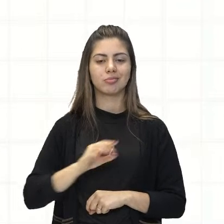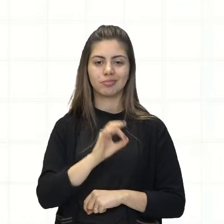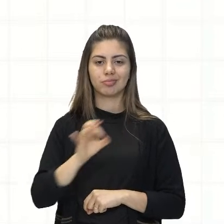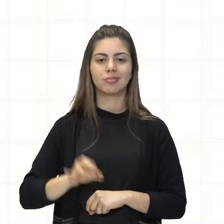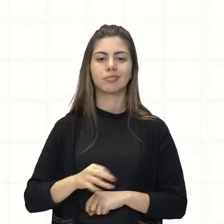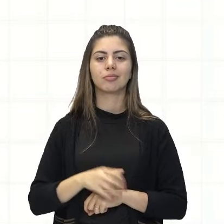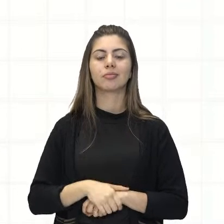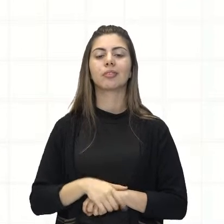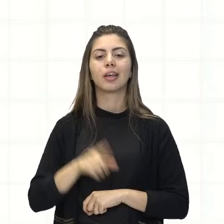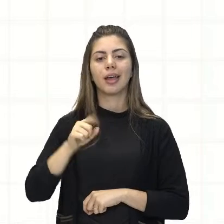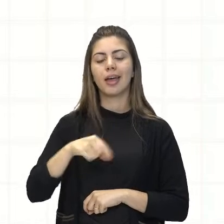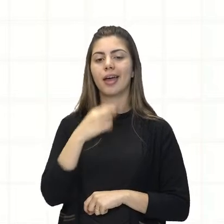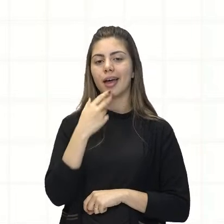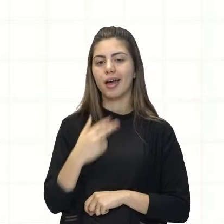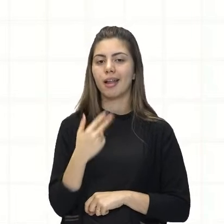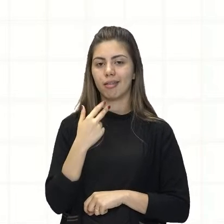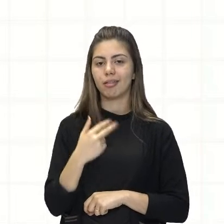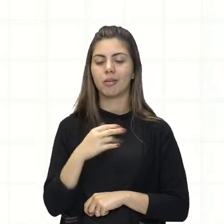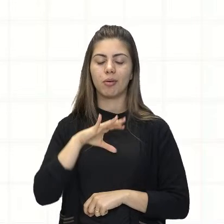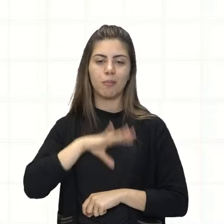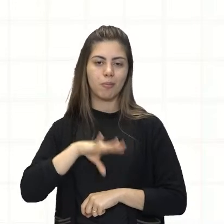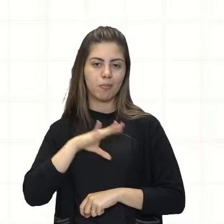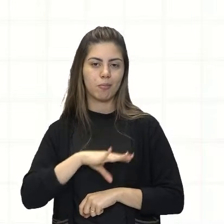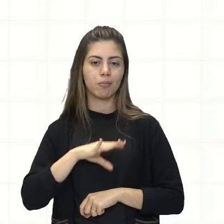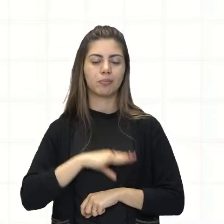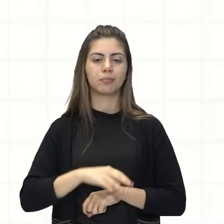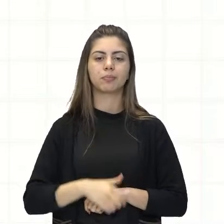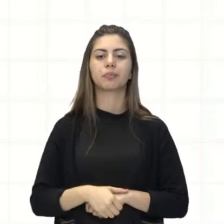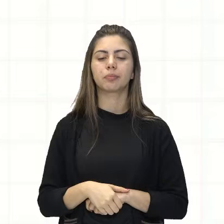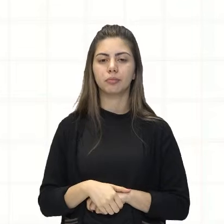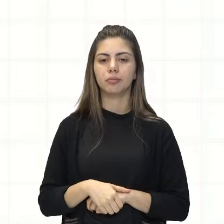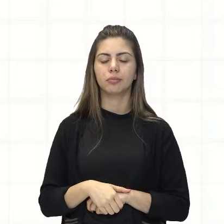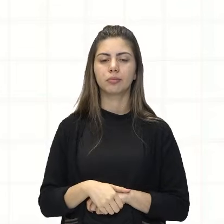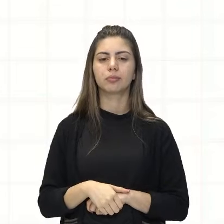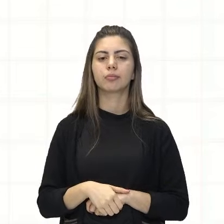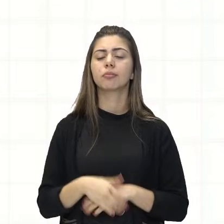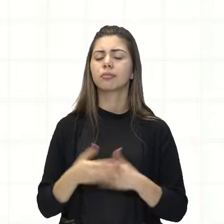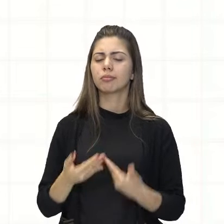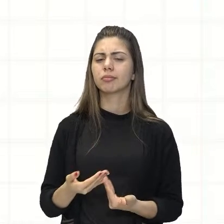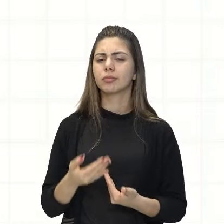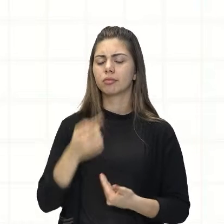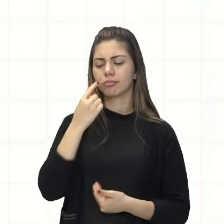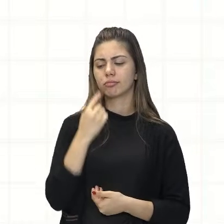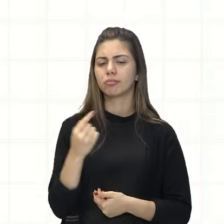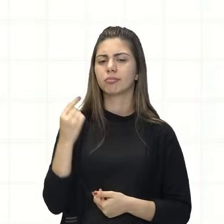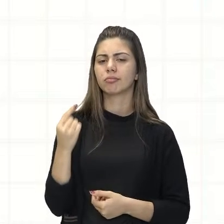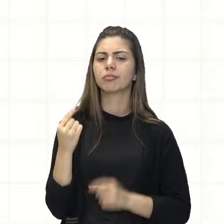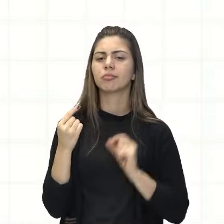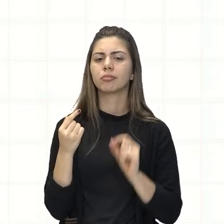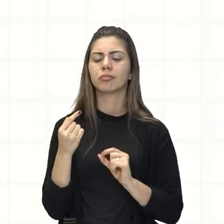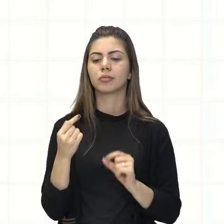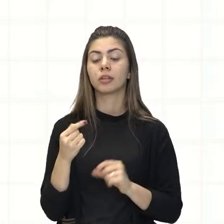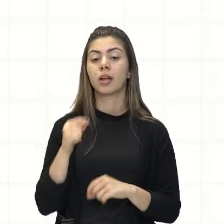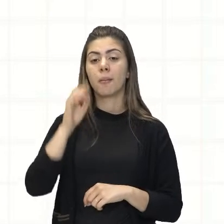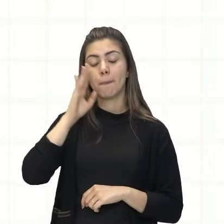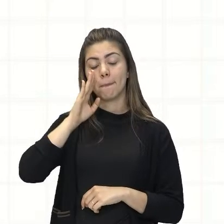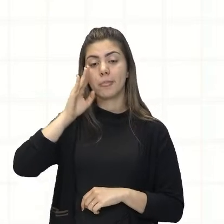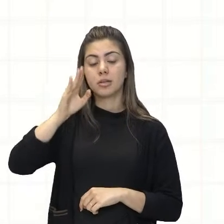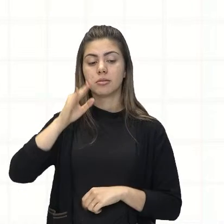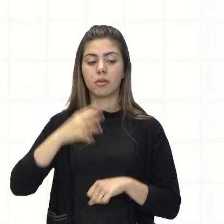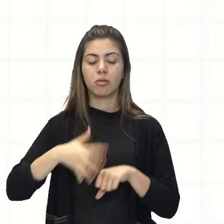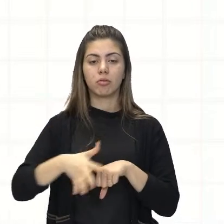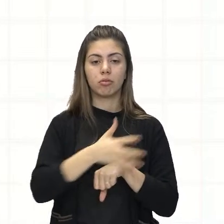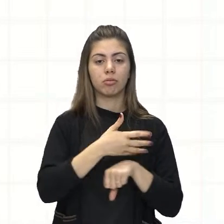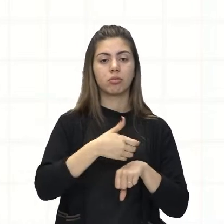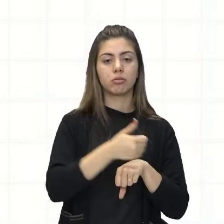língua portuguesa. É importante a gente destacar que um dos mecanismos de dominação colonial